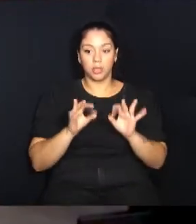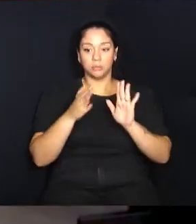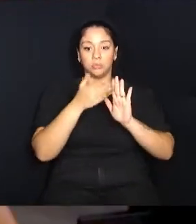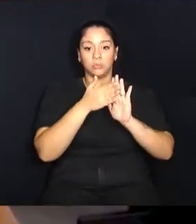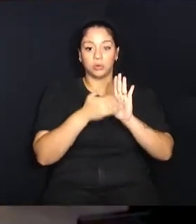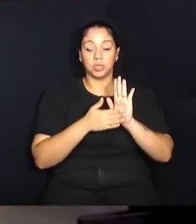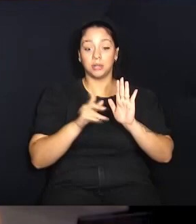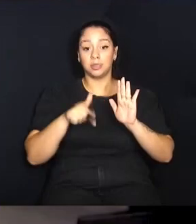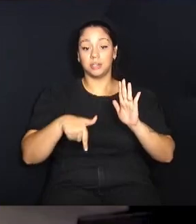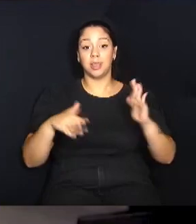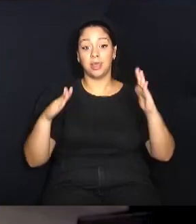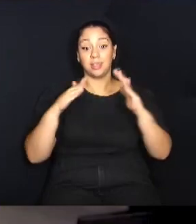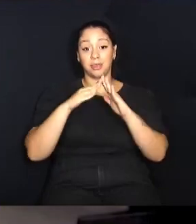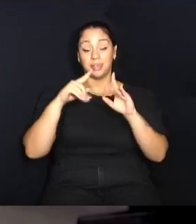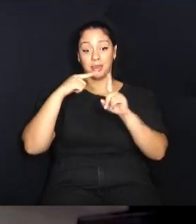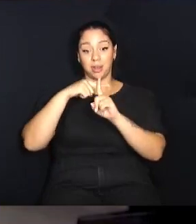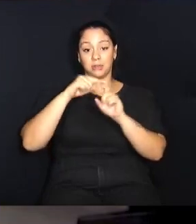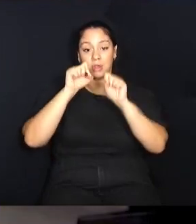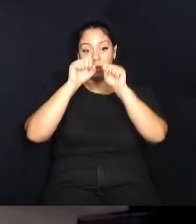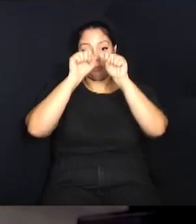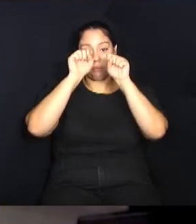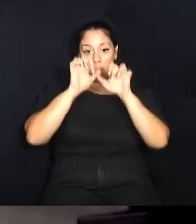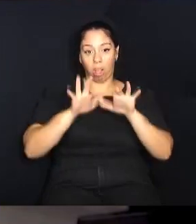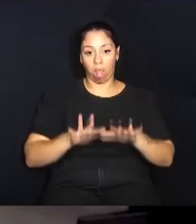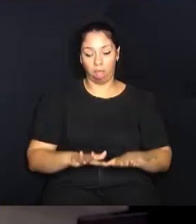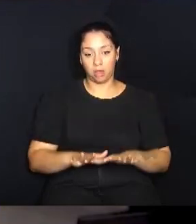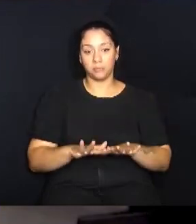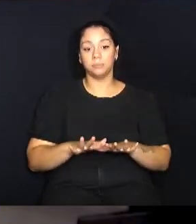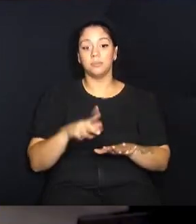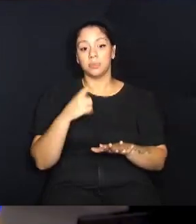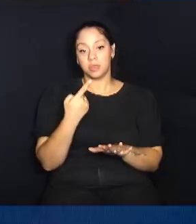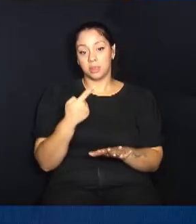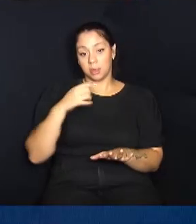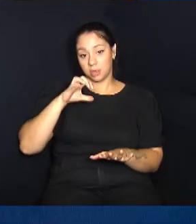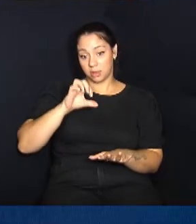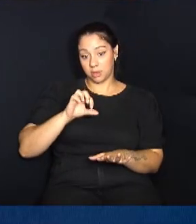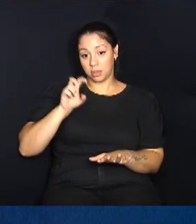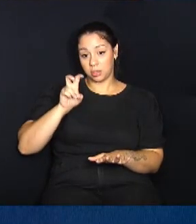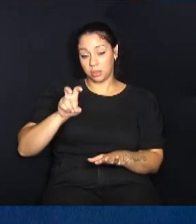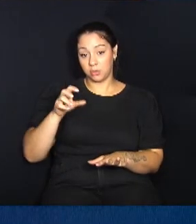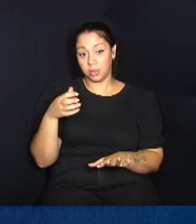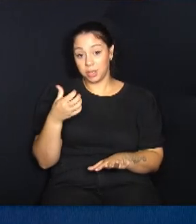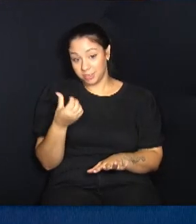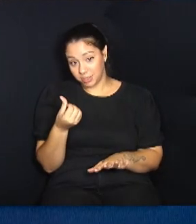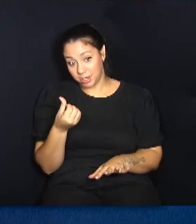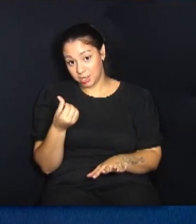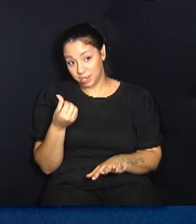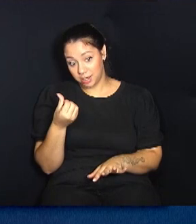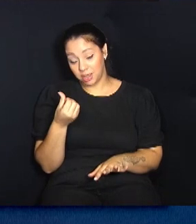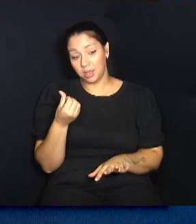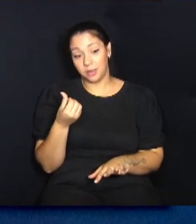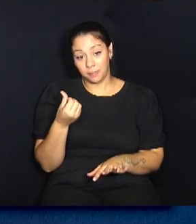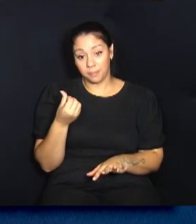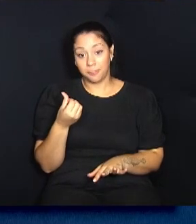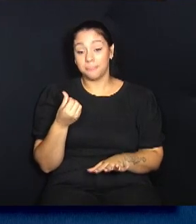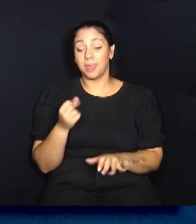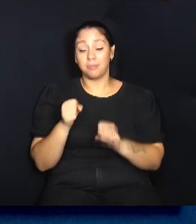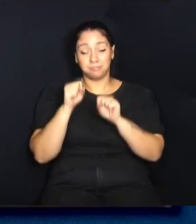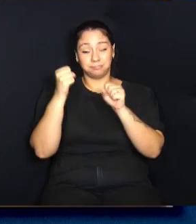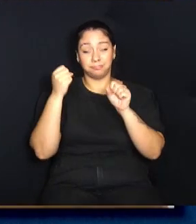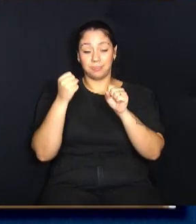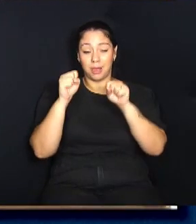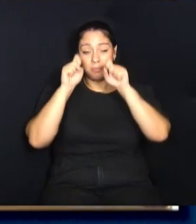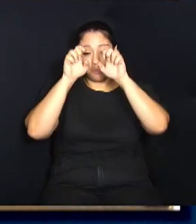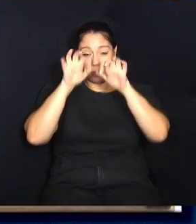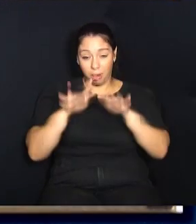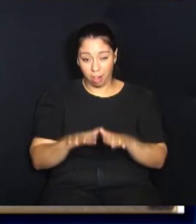essa igreja. A demolição dessa igreja aconteceu em 1956, quando se faz toda a demolição para